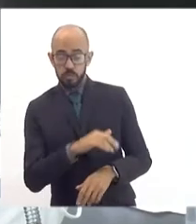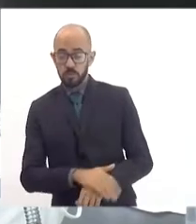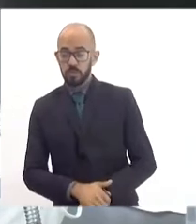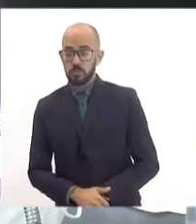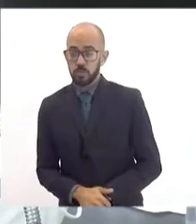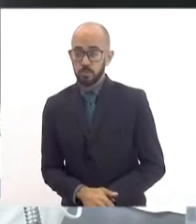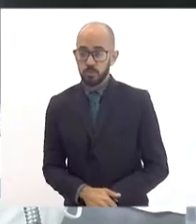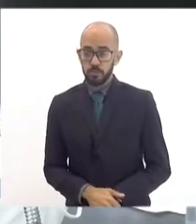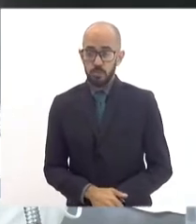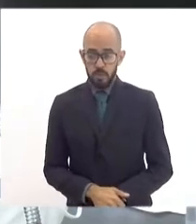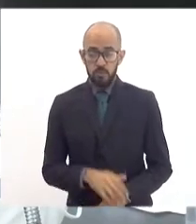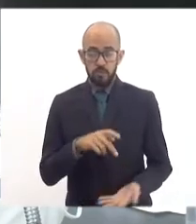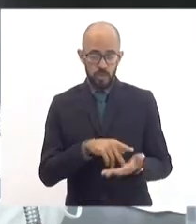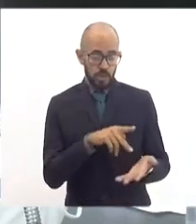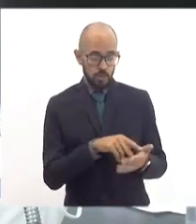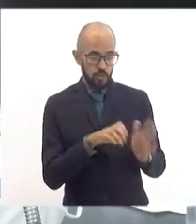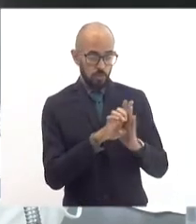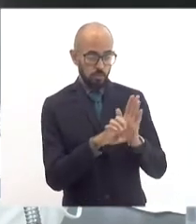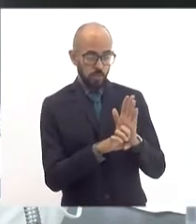É, a 3 e a 4, tem razão.